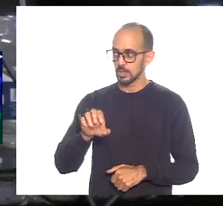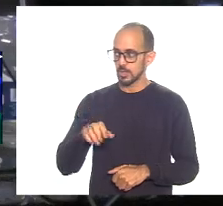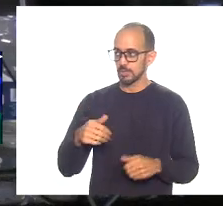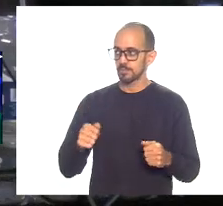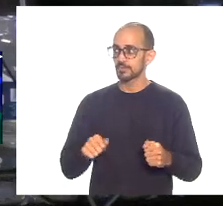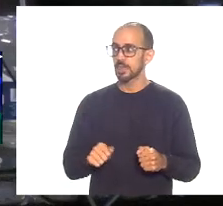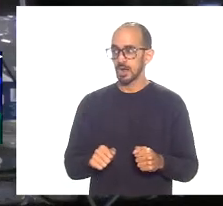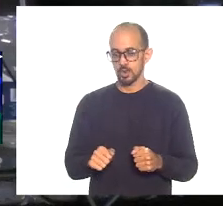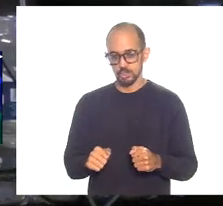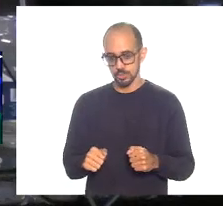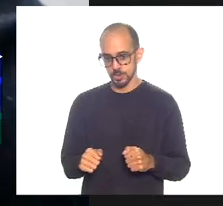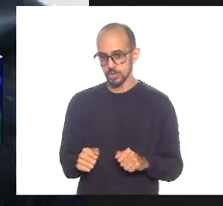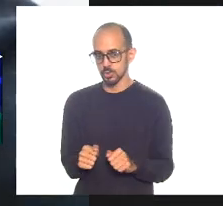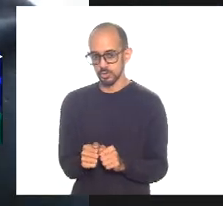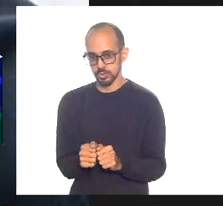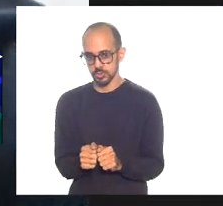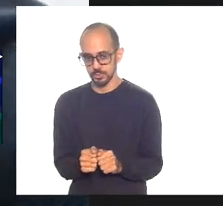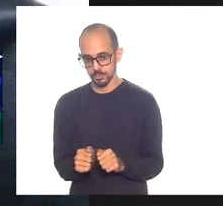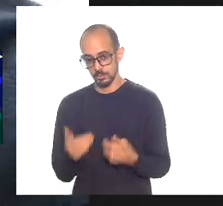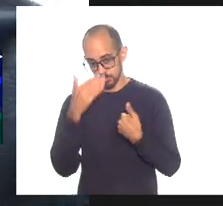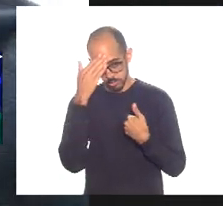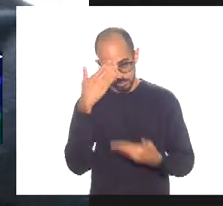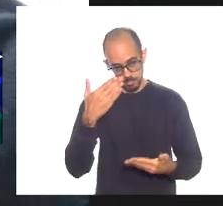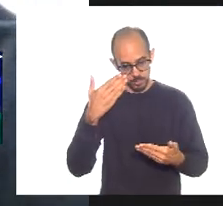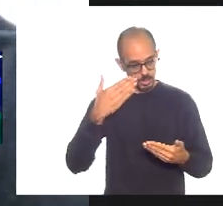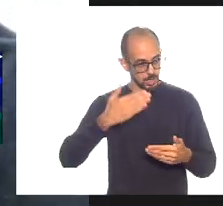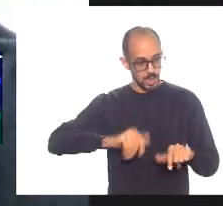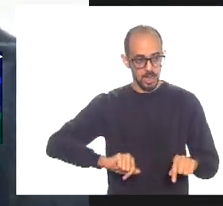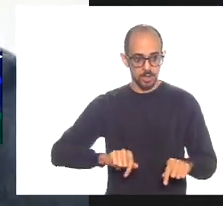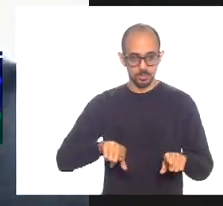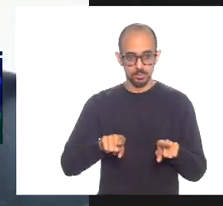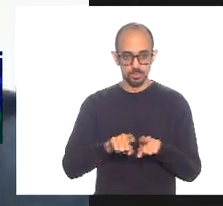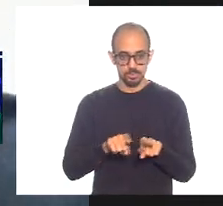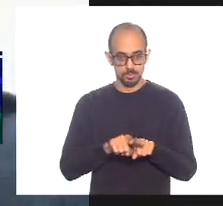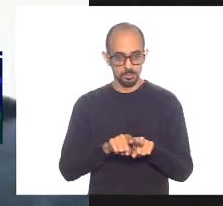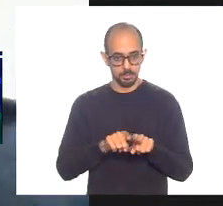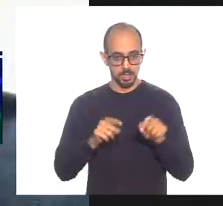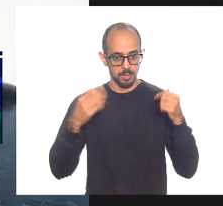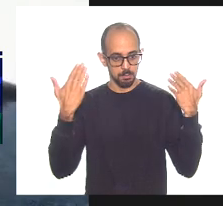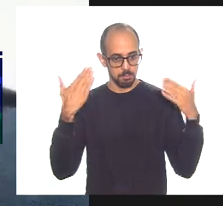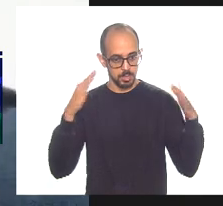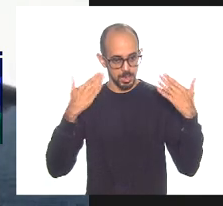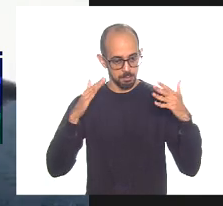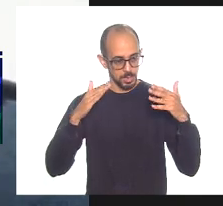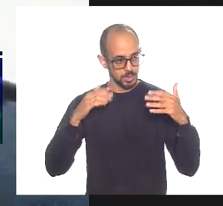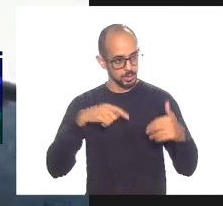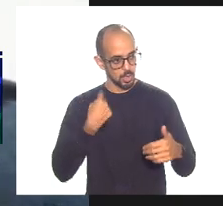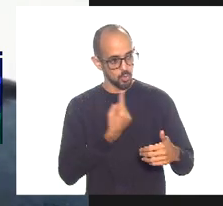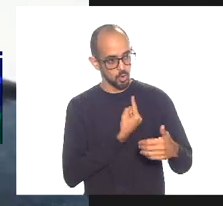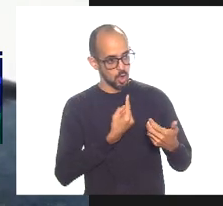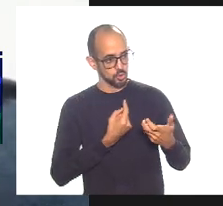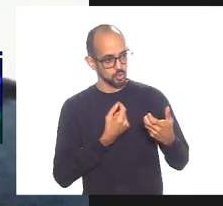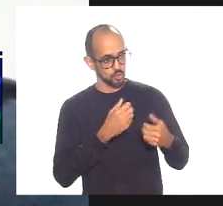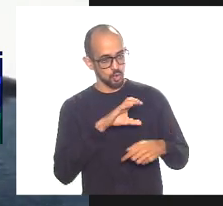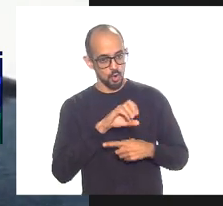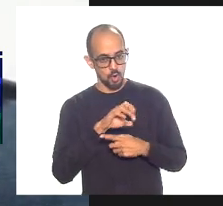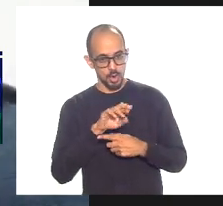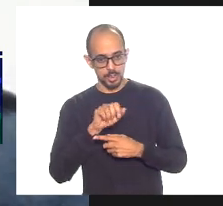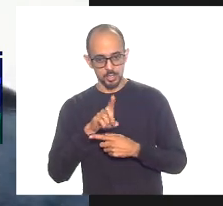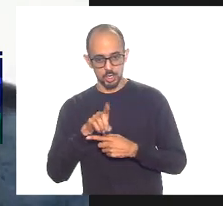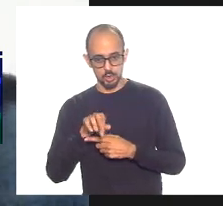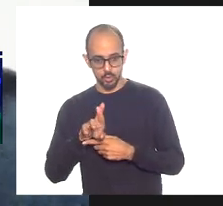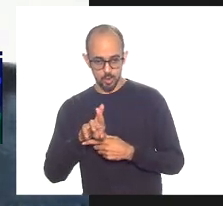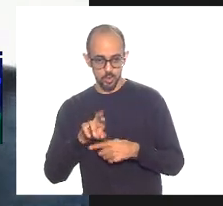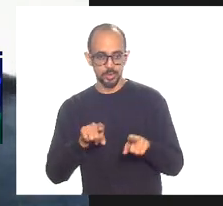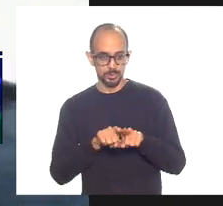obrigado tia Ju é antes mais nada parabenizar o nosso corregedor e também tem